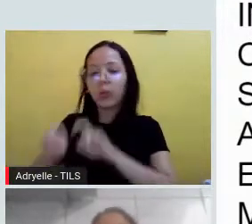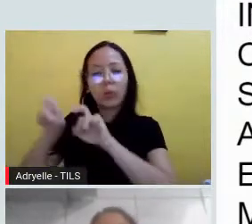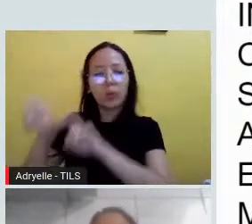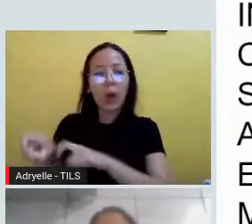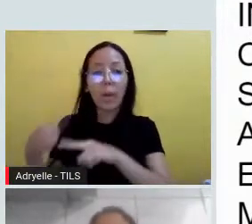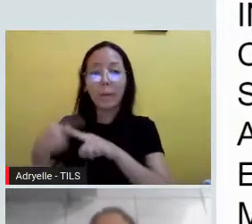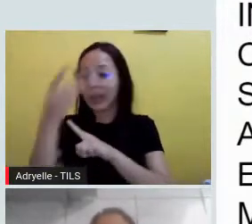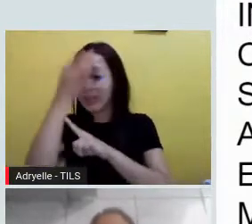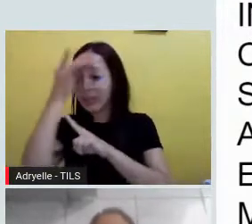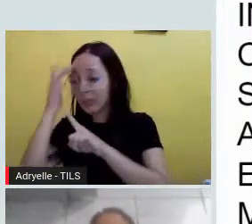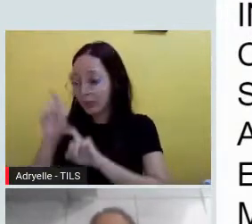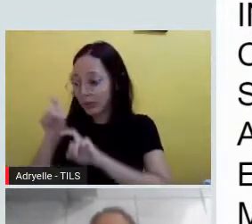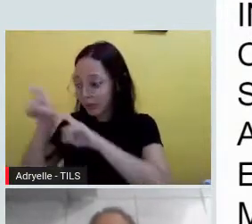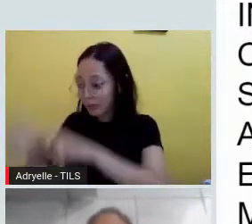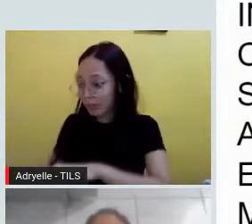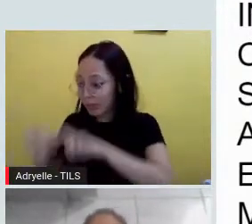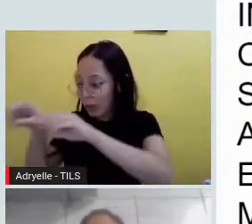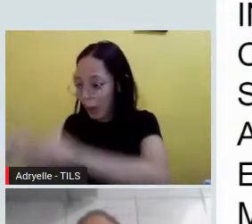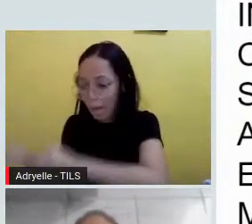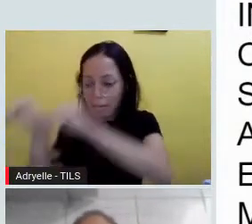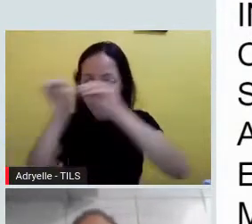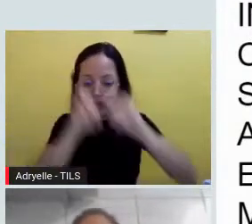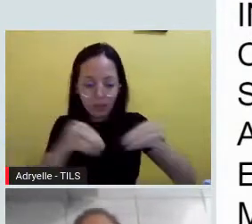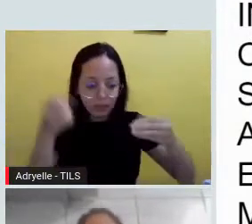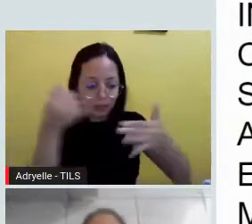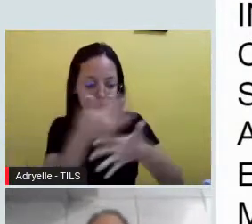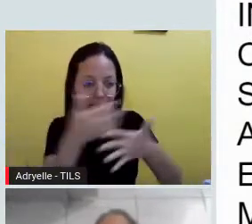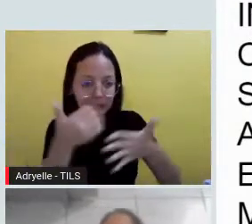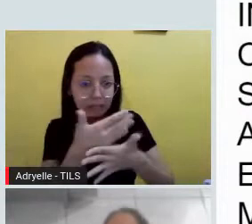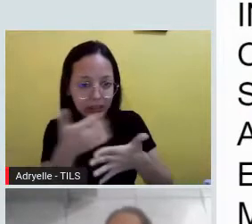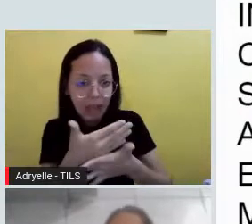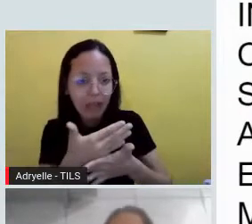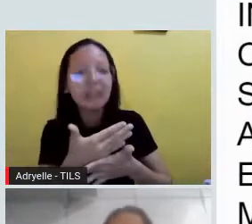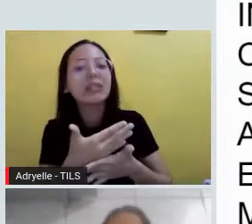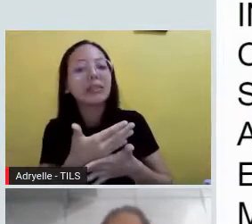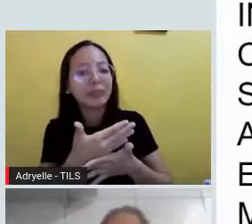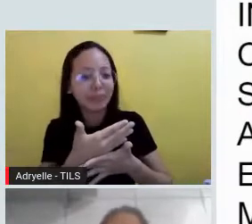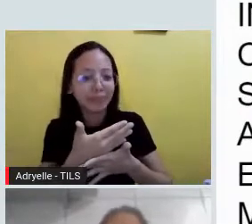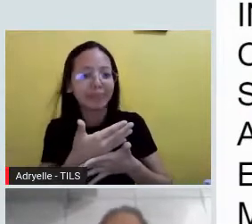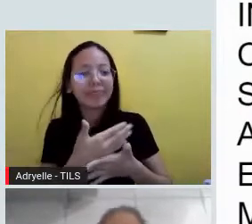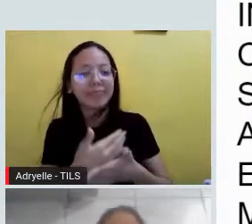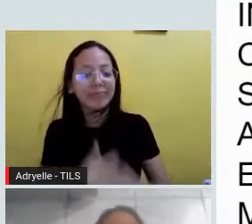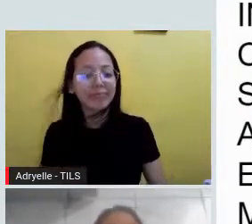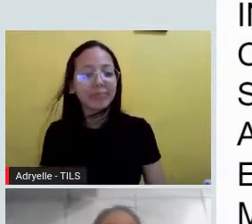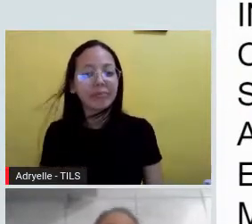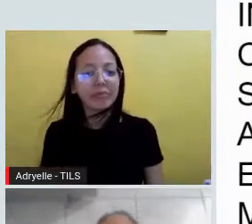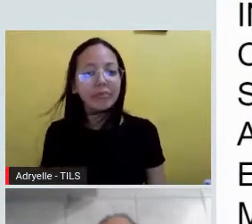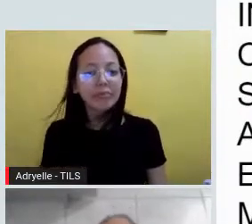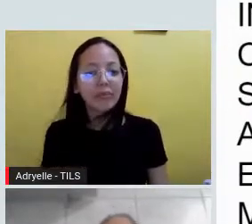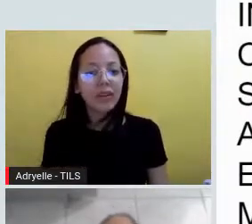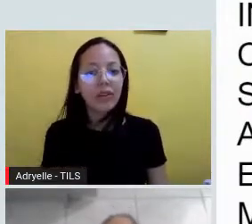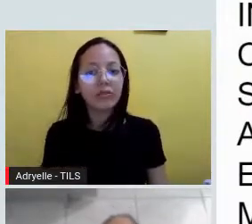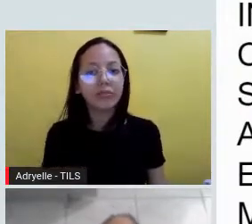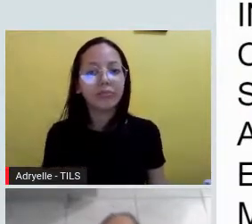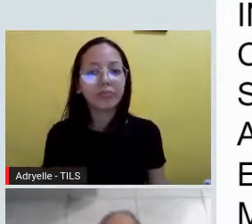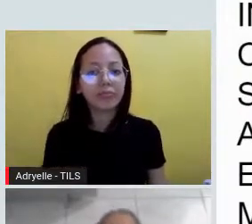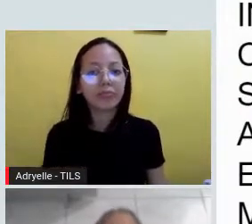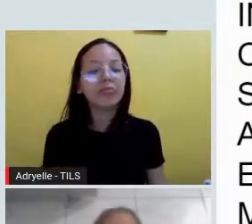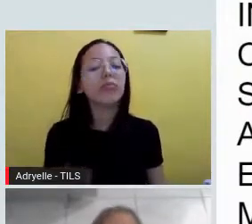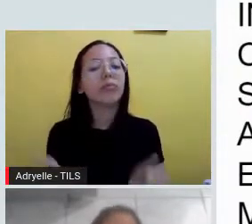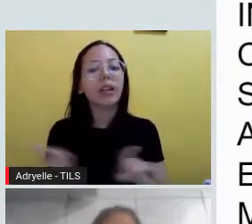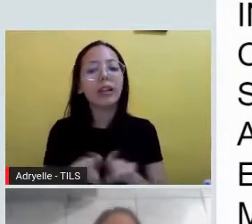a transformação da atividade artesanal em manufatura. E também é